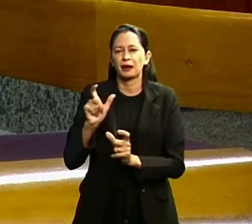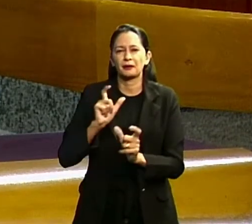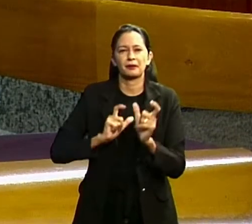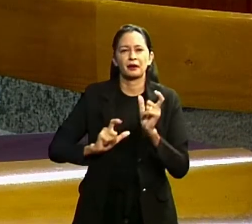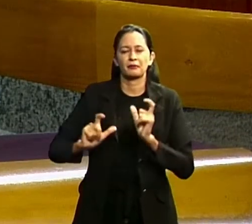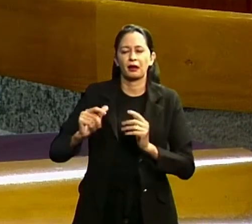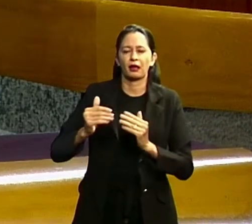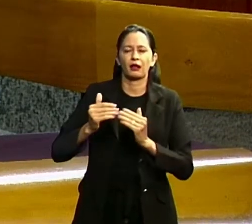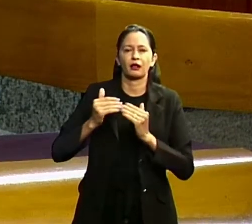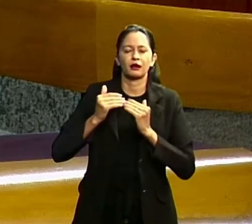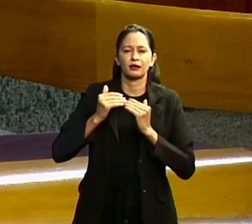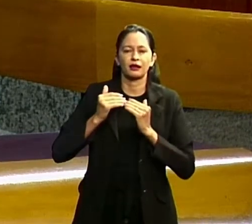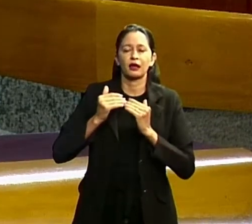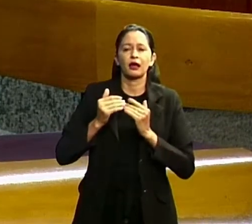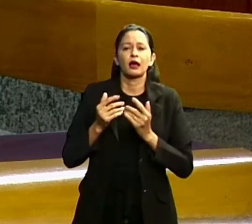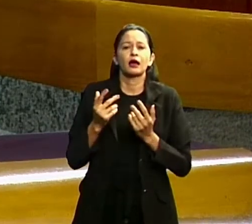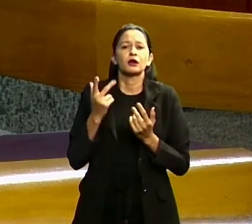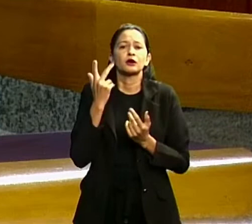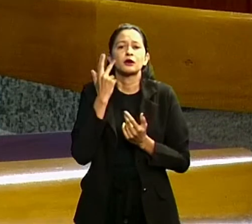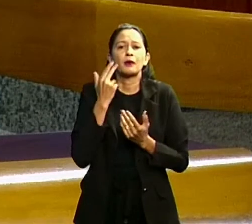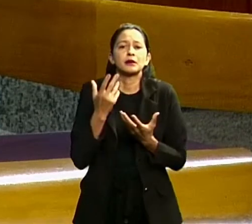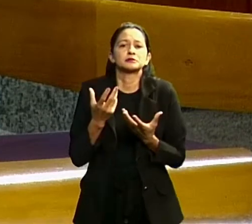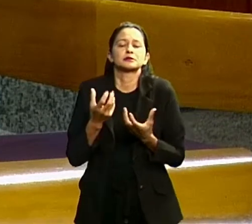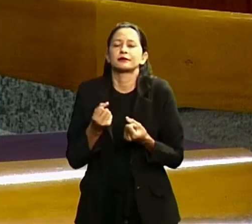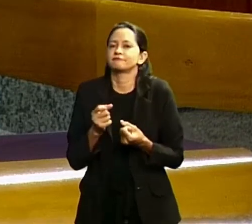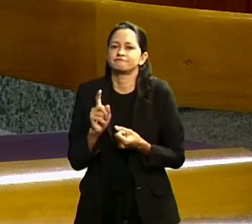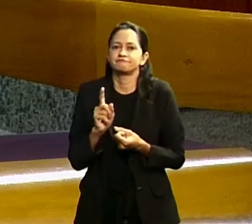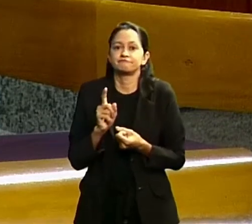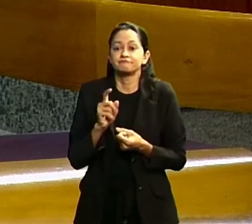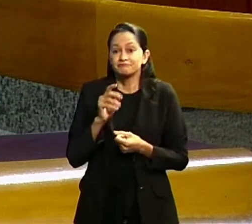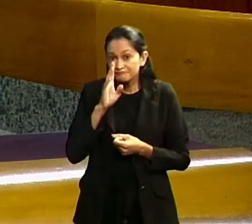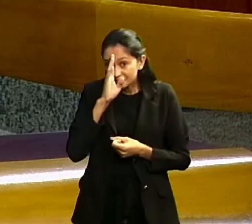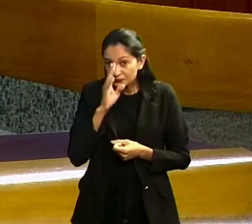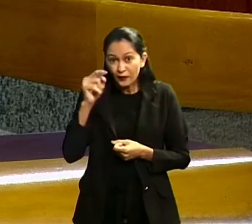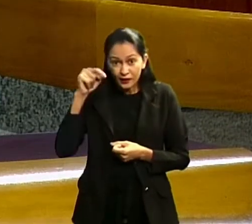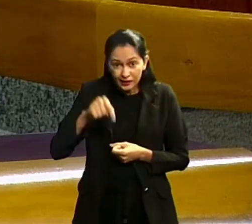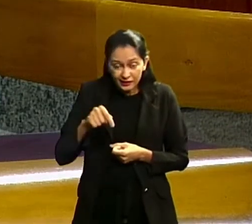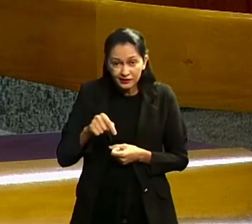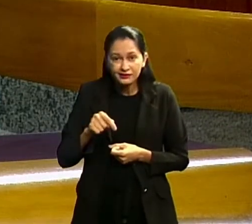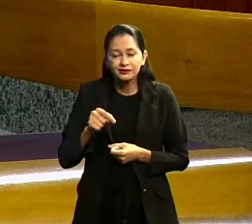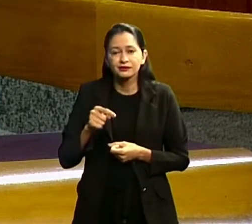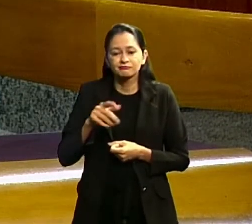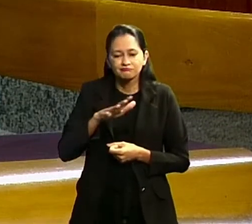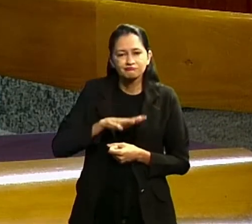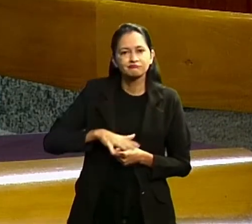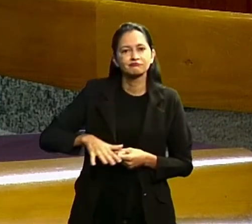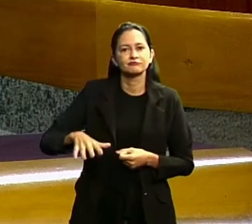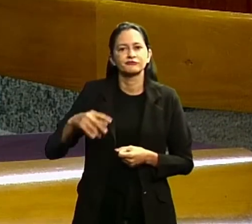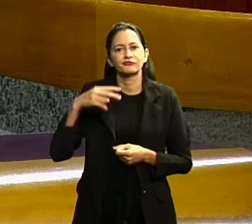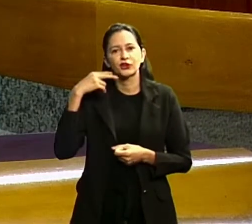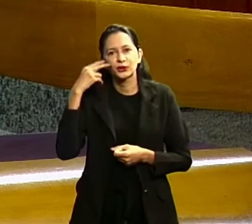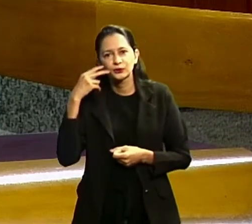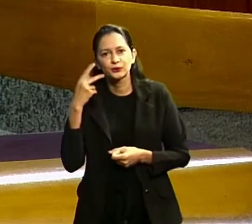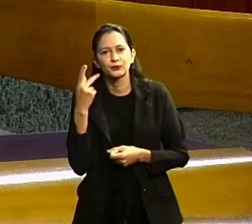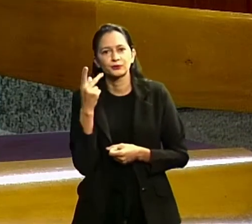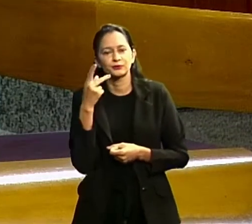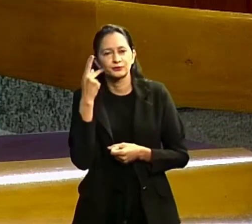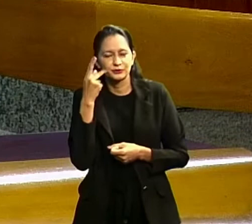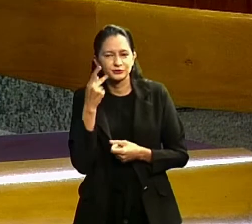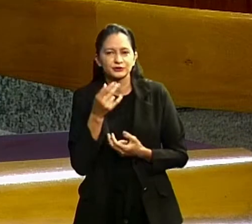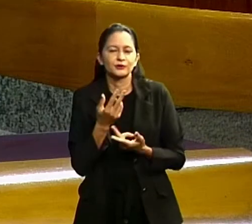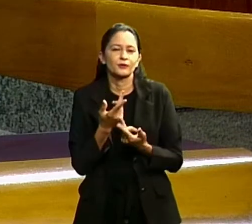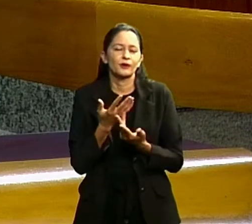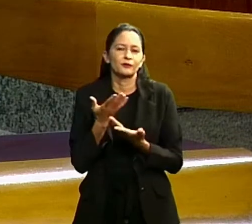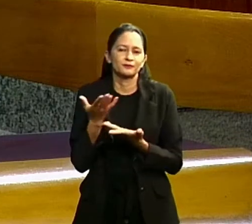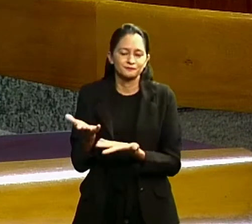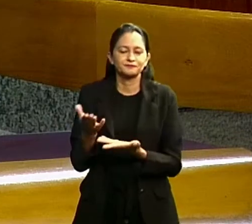verbais, possam acontecer, principalmente numa casa de leis, principalmente num parlamento, onde aqui, como a vereadora